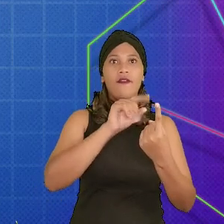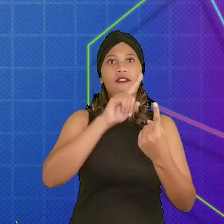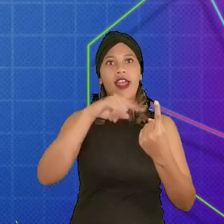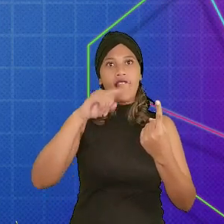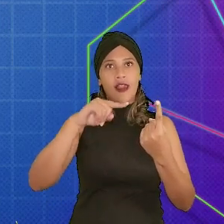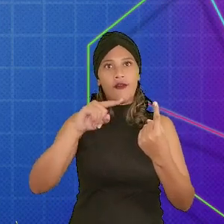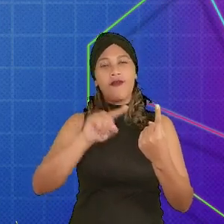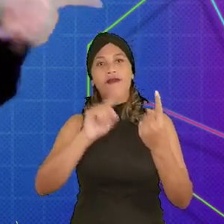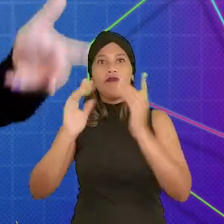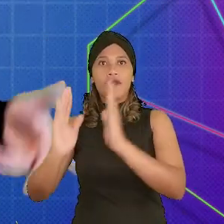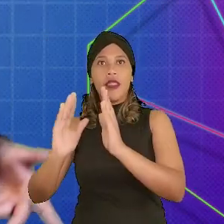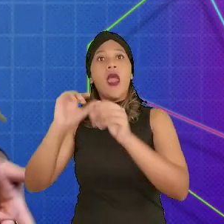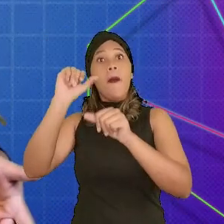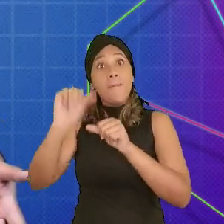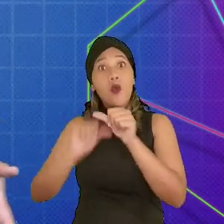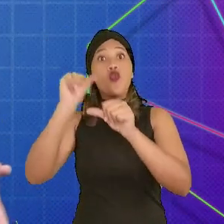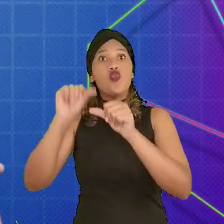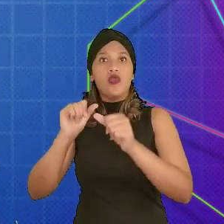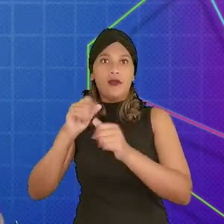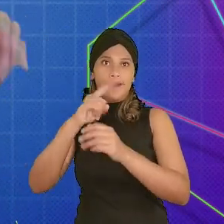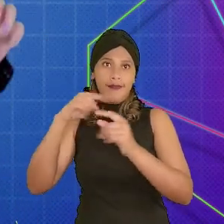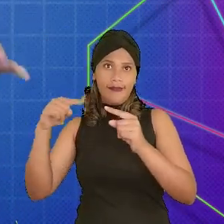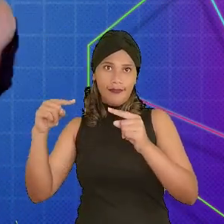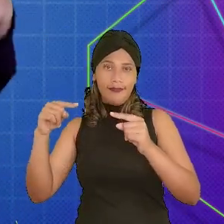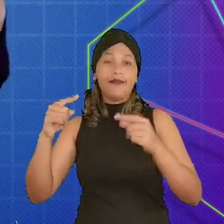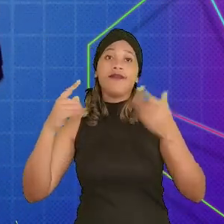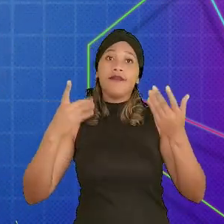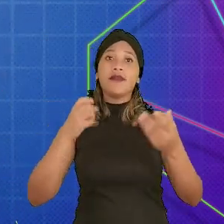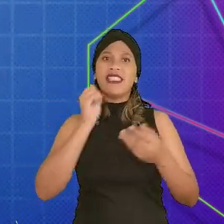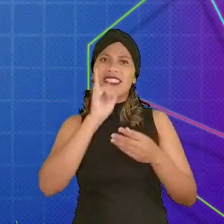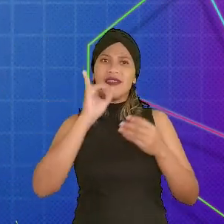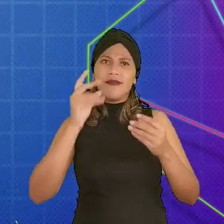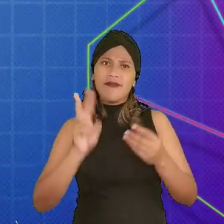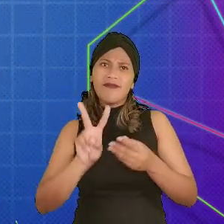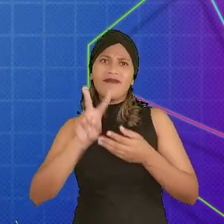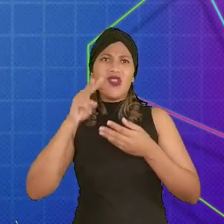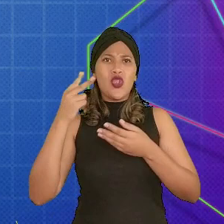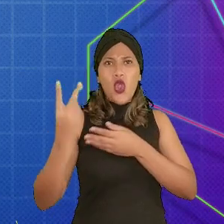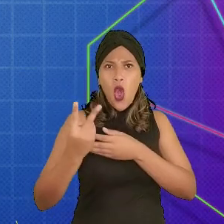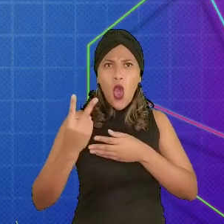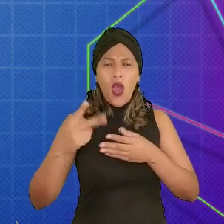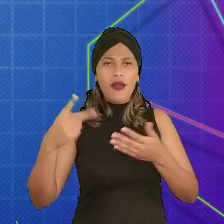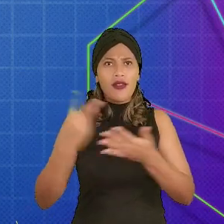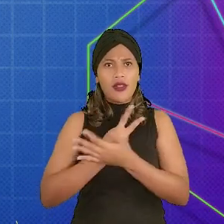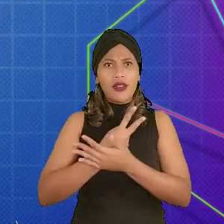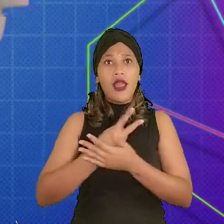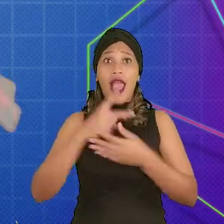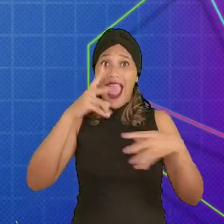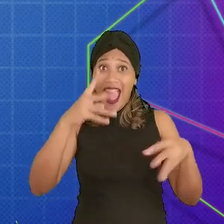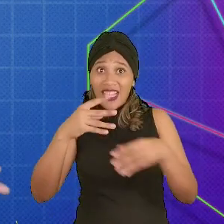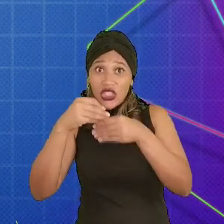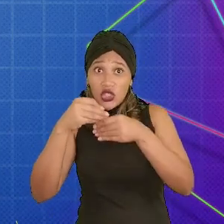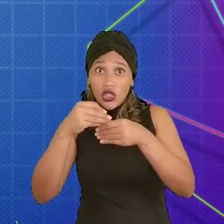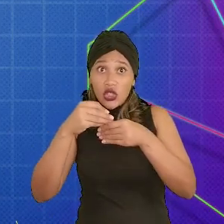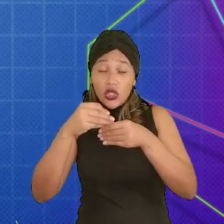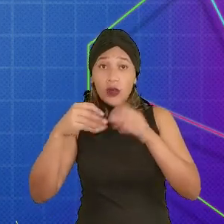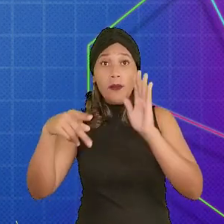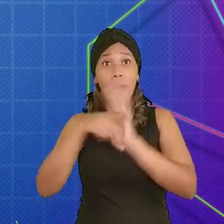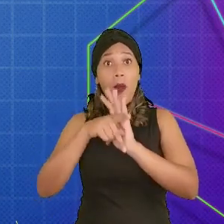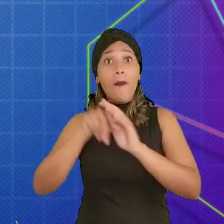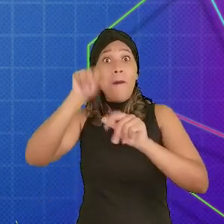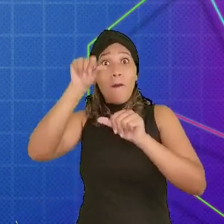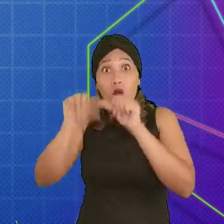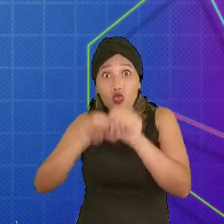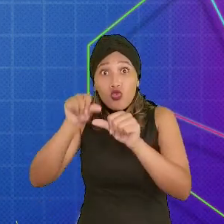minha variável e mude minha variável para. Se a gente fizer uma troca no jogo que a gente criou do adicione para